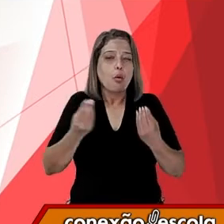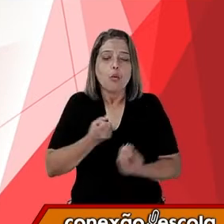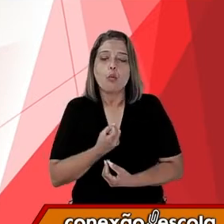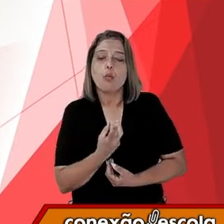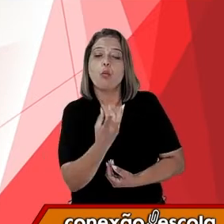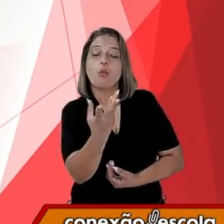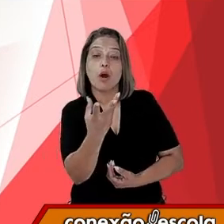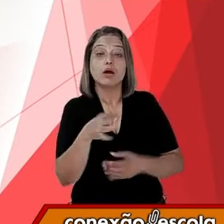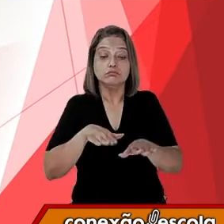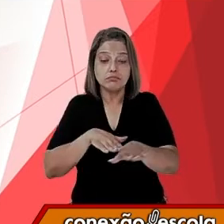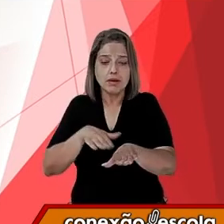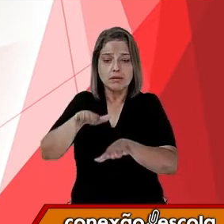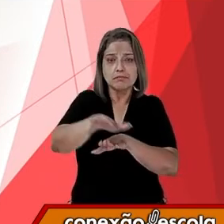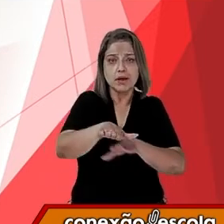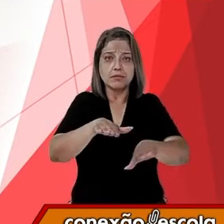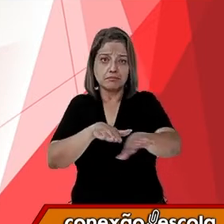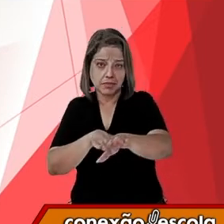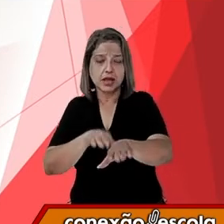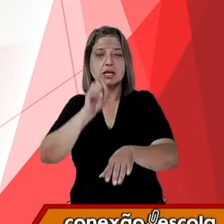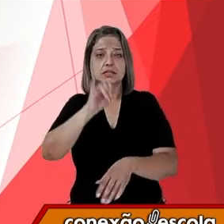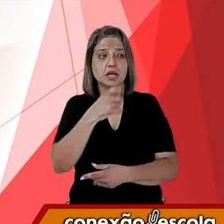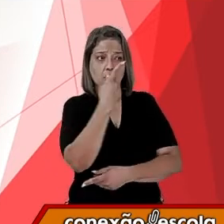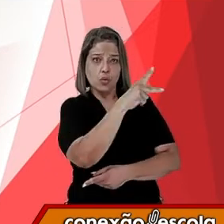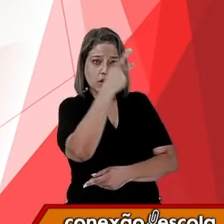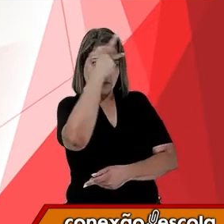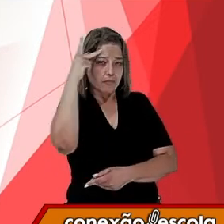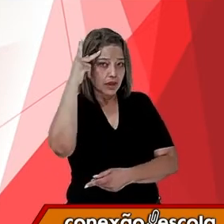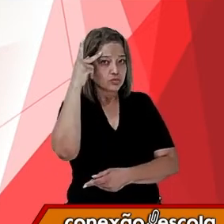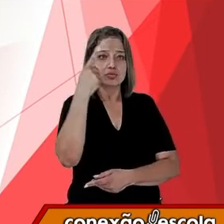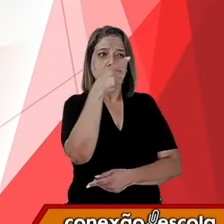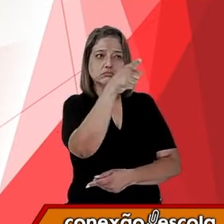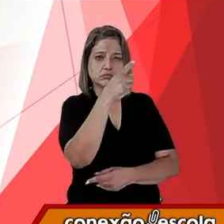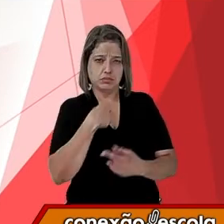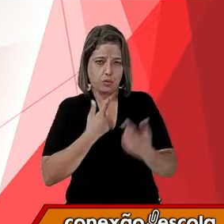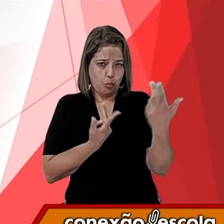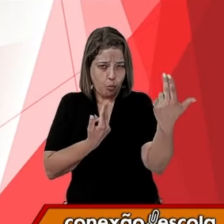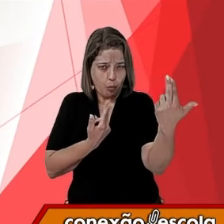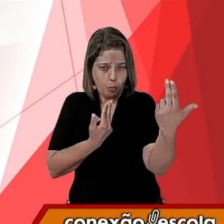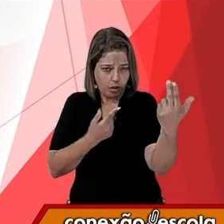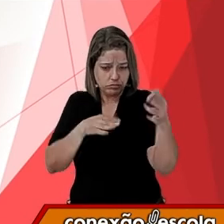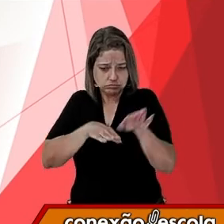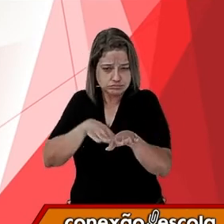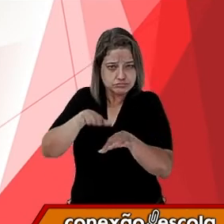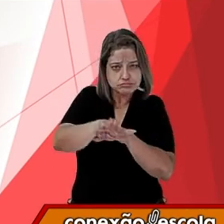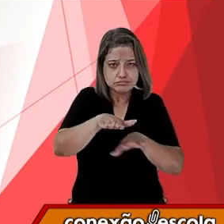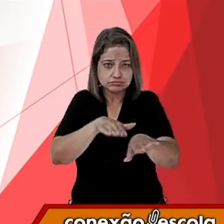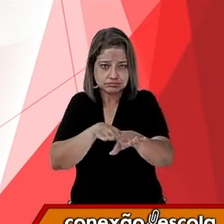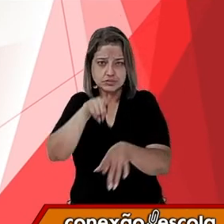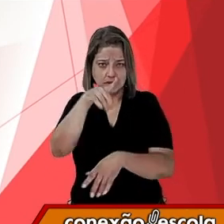o mesmo número de passos que algum de vocês obteria usando o seu passo?